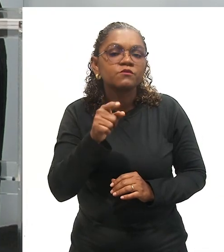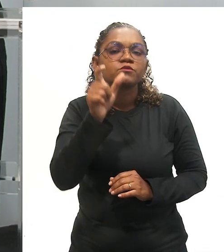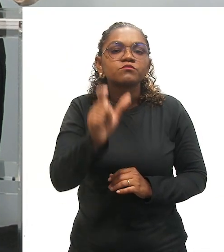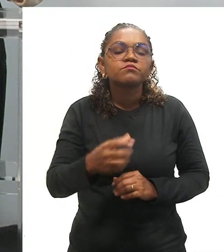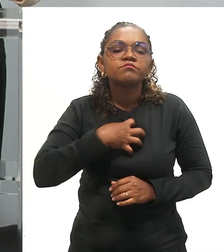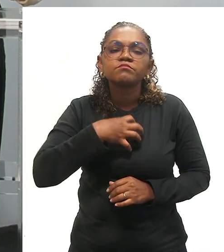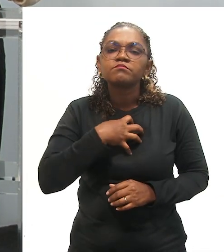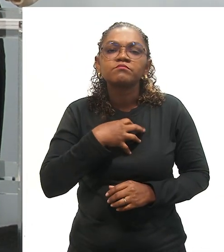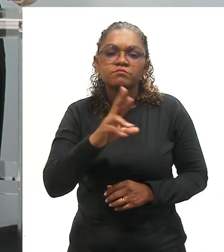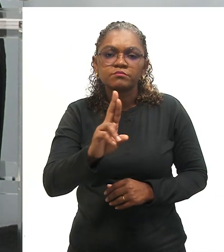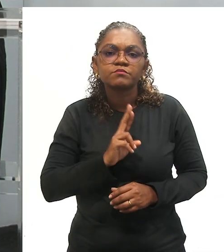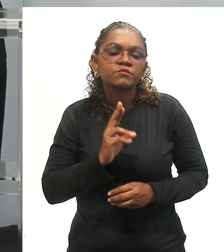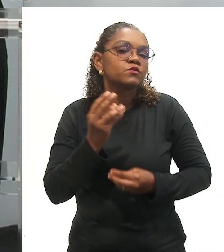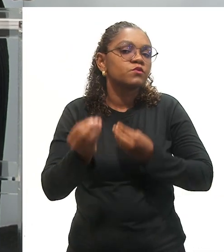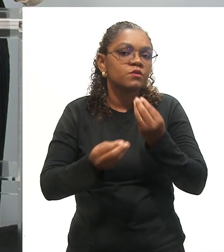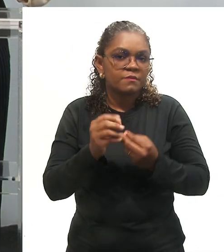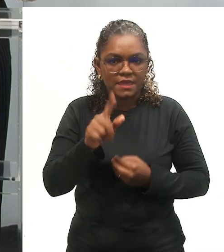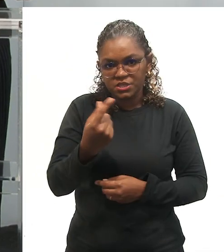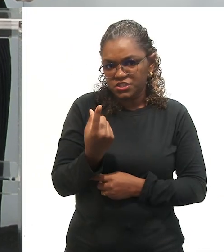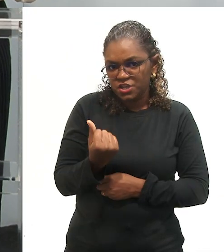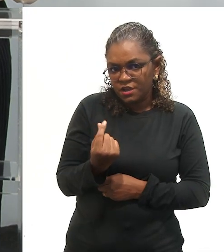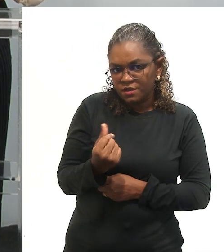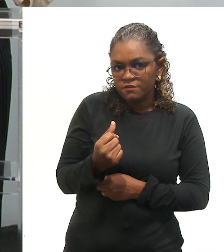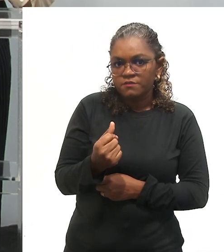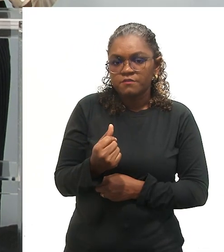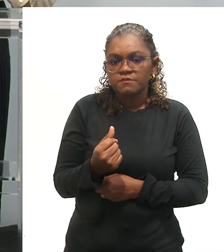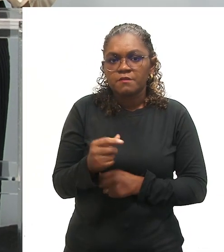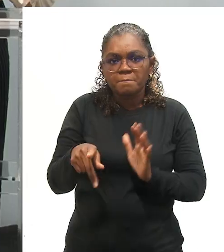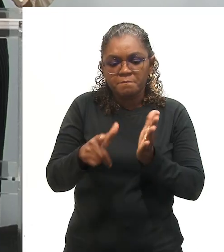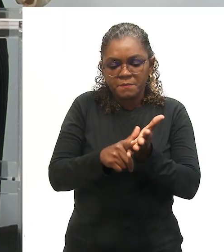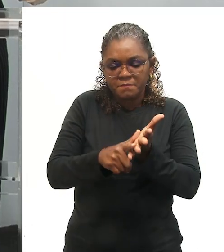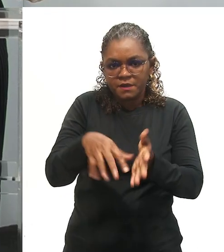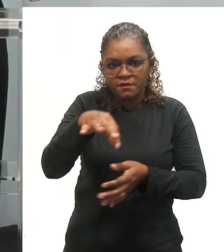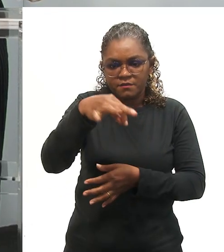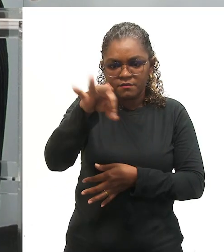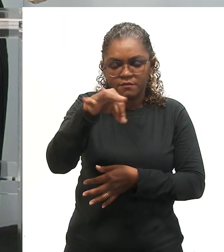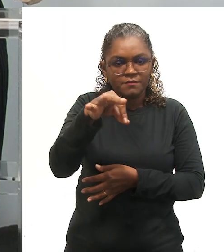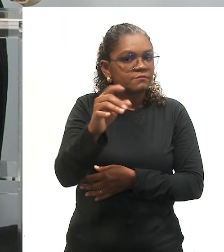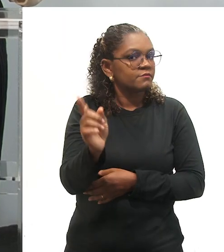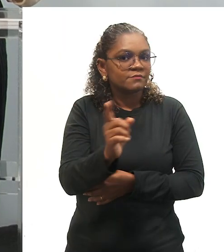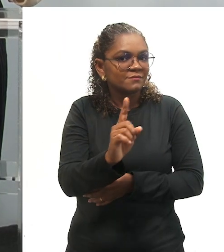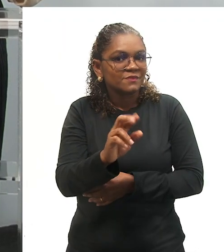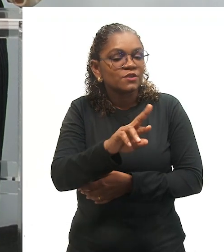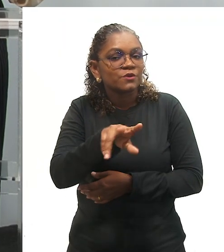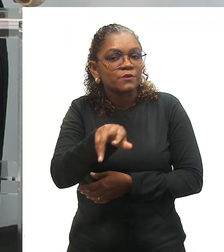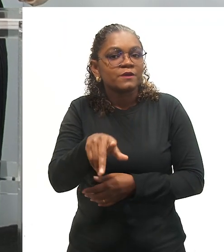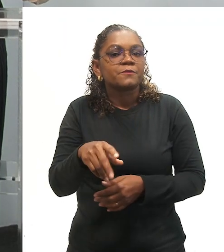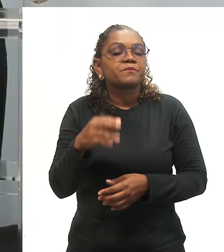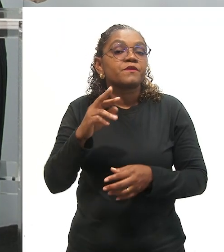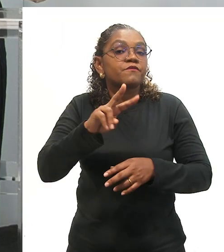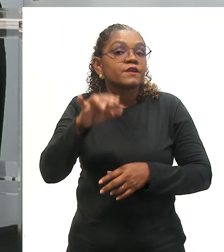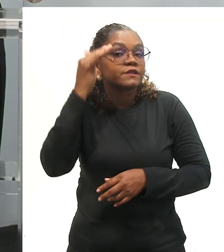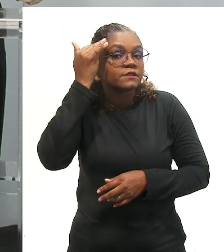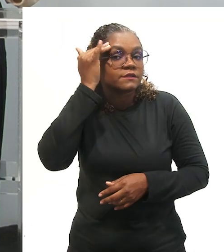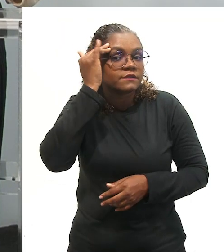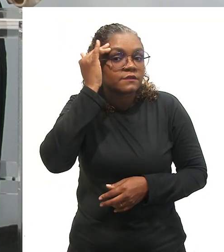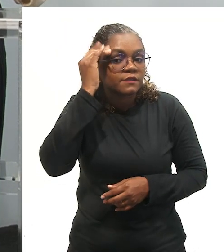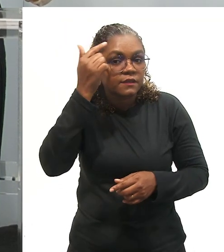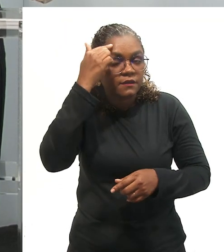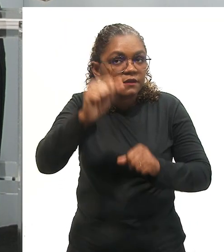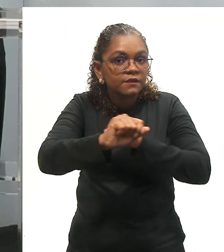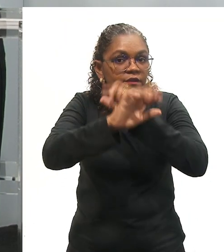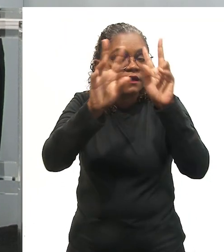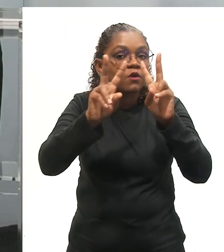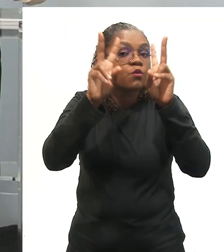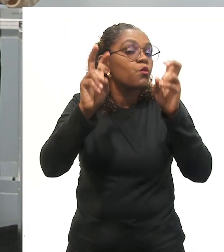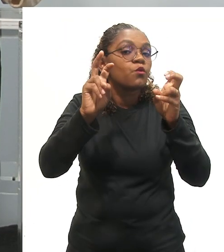primeiro conceito que vem é o conceito do dinheiro, papel dinheiro, aquele papel físico, mas a economia a gente vai tentar entender que a riqueza para a economia é um